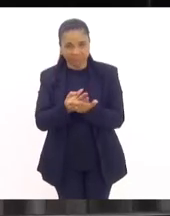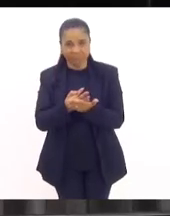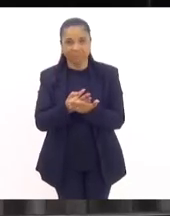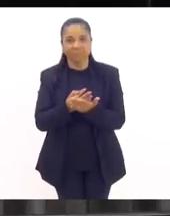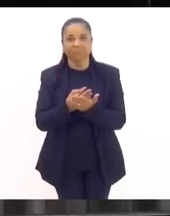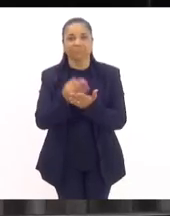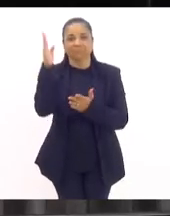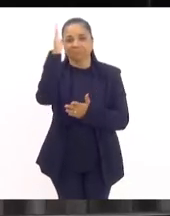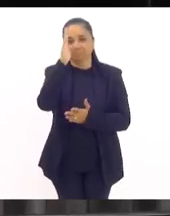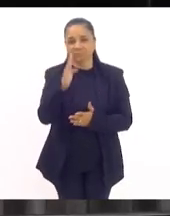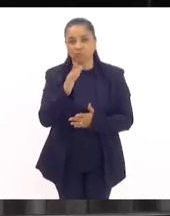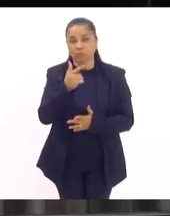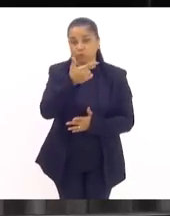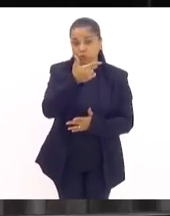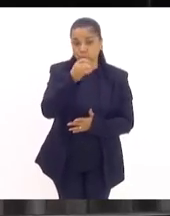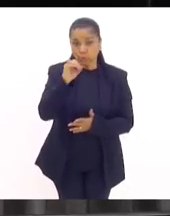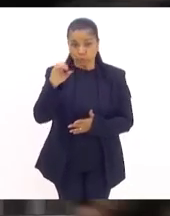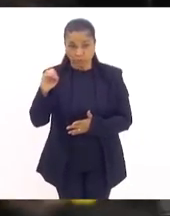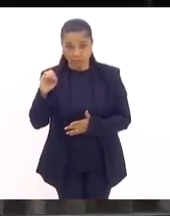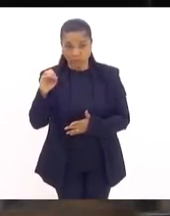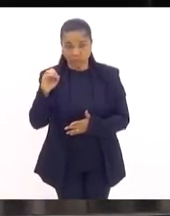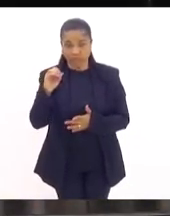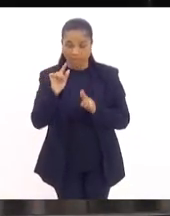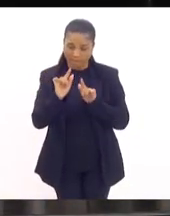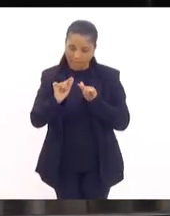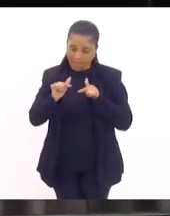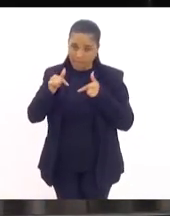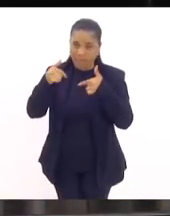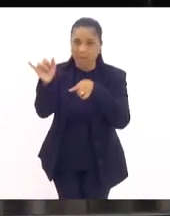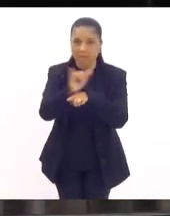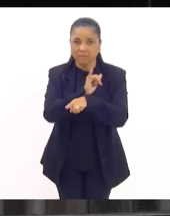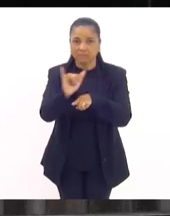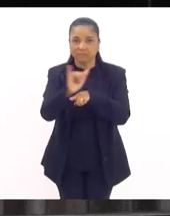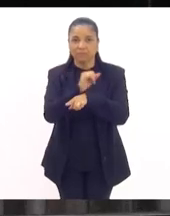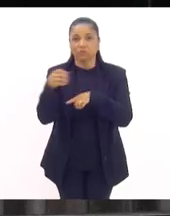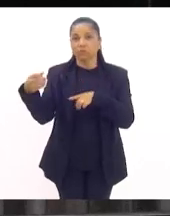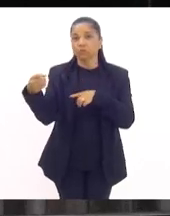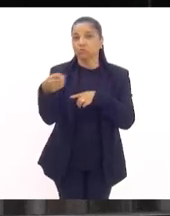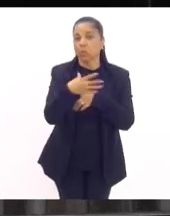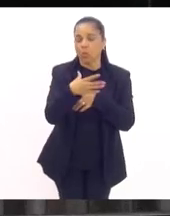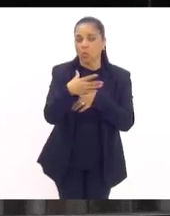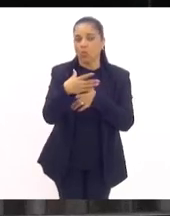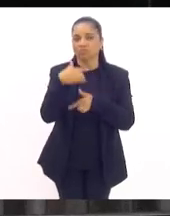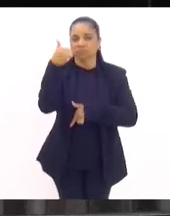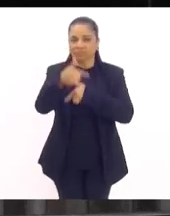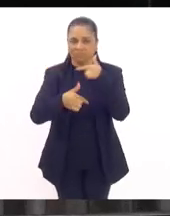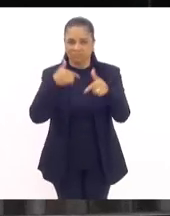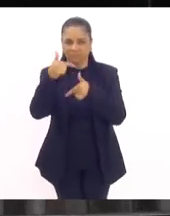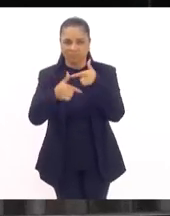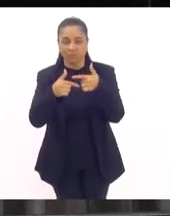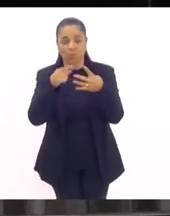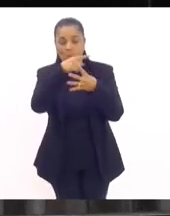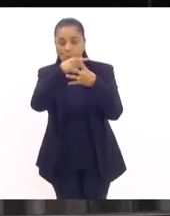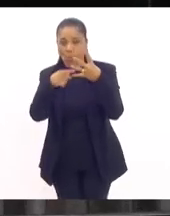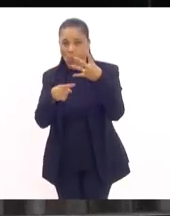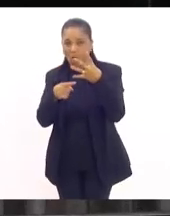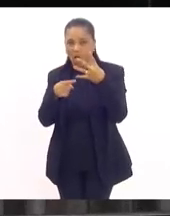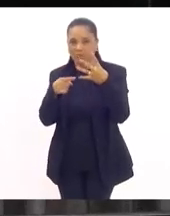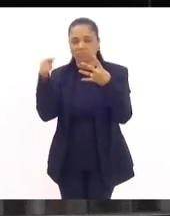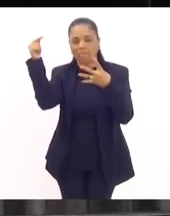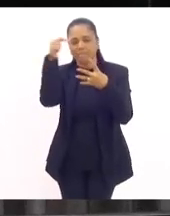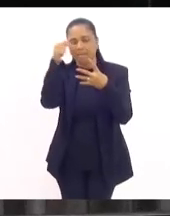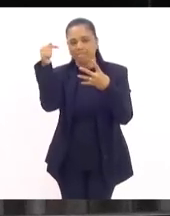de 200 iniciativas que apontam para um novo cenário, impacta em 4 eixos temáticos de